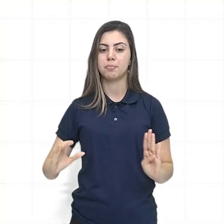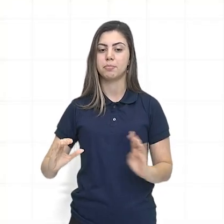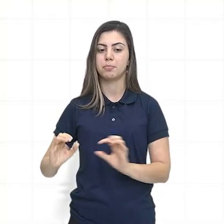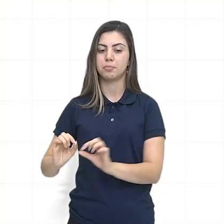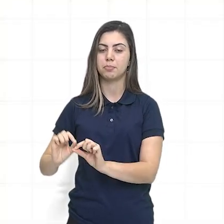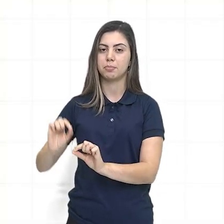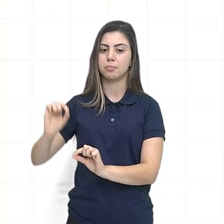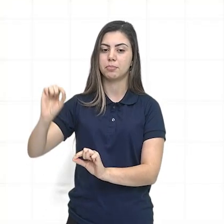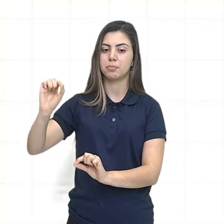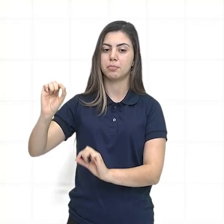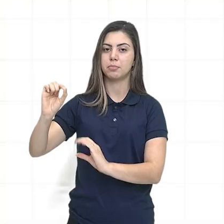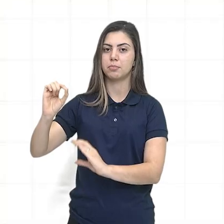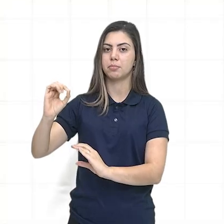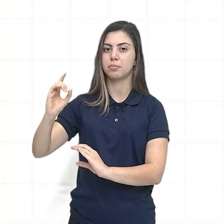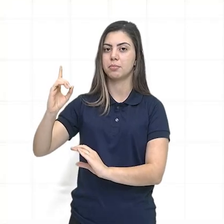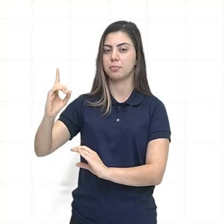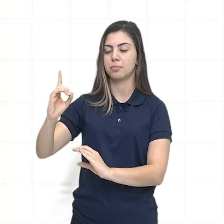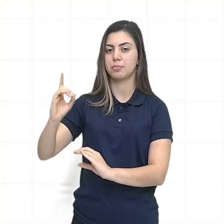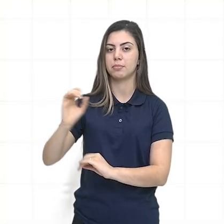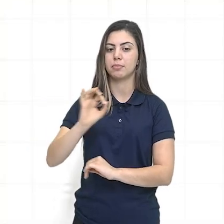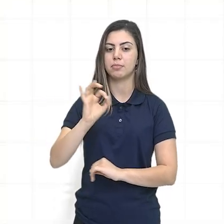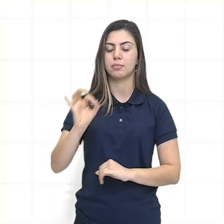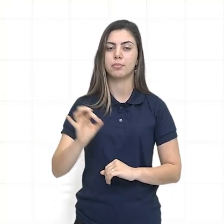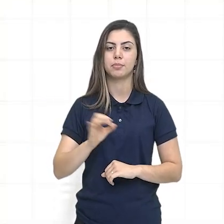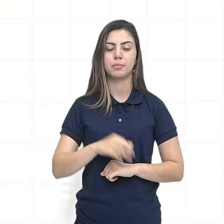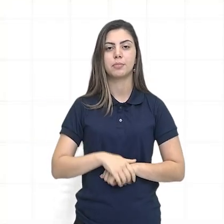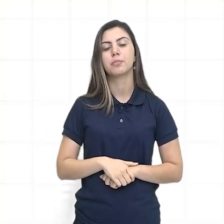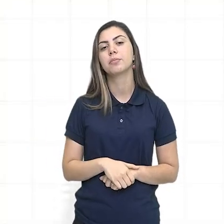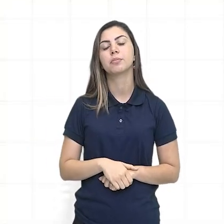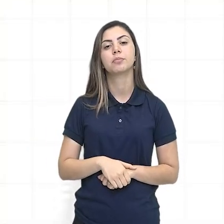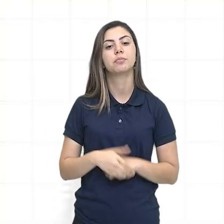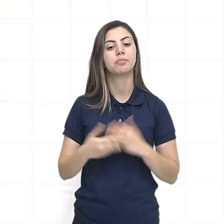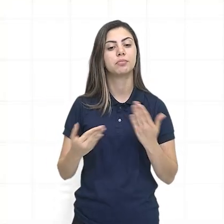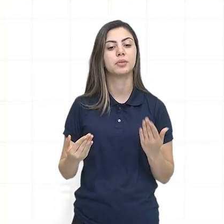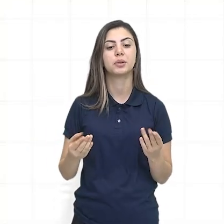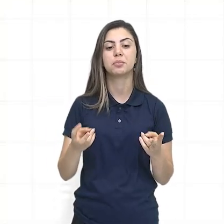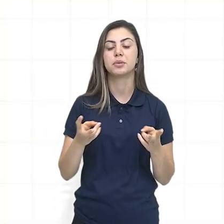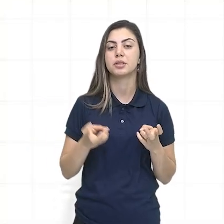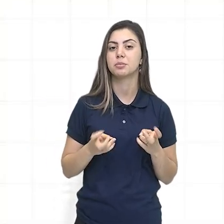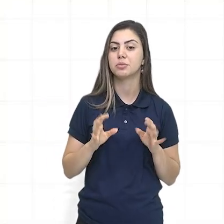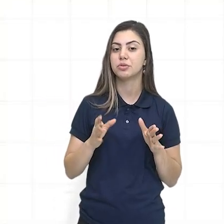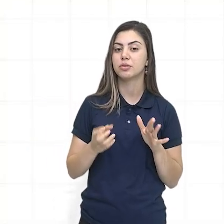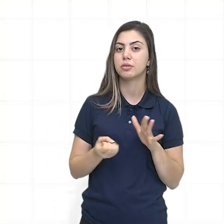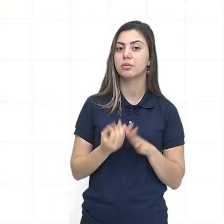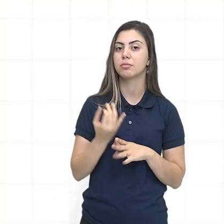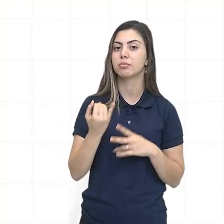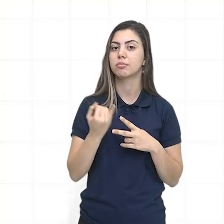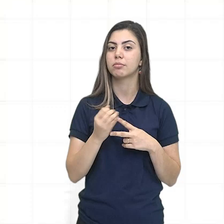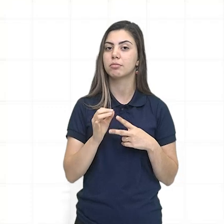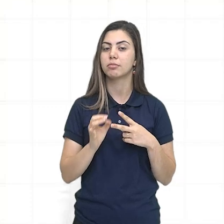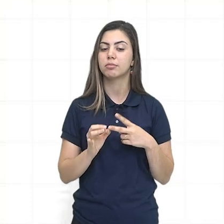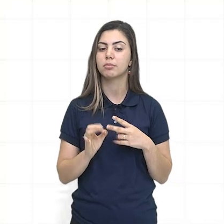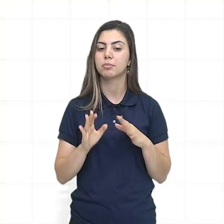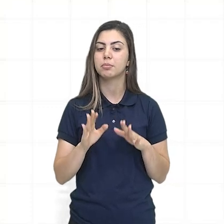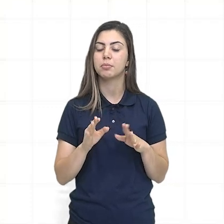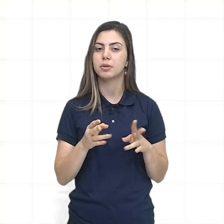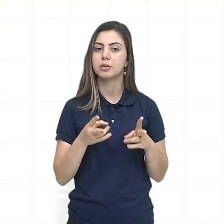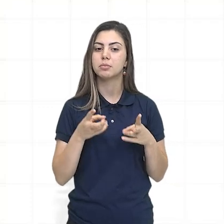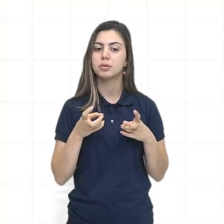o CD. São segmentos para montar o polígono. Então, eu montei o polígono. Agora, isso aqui